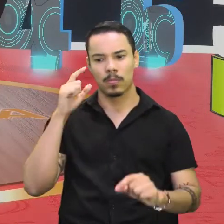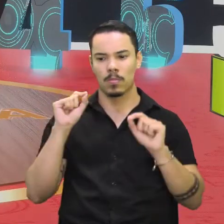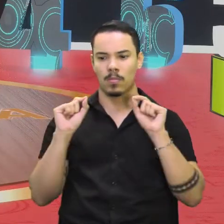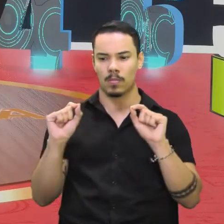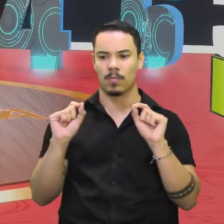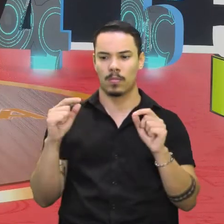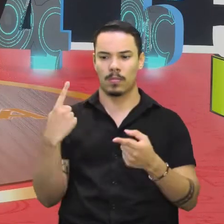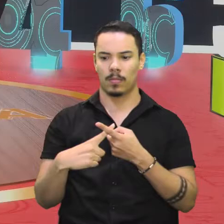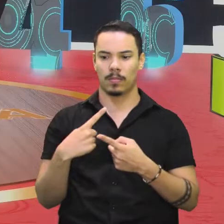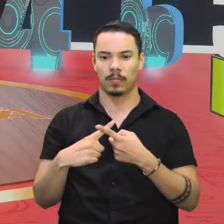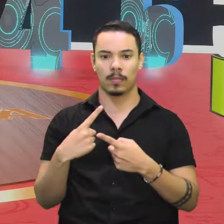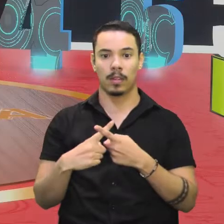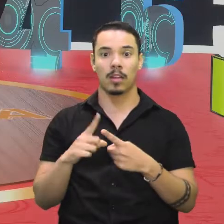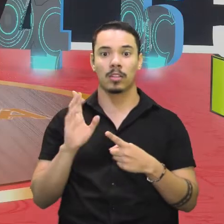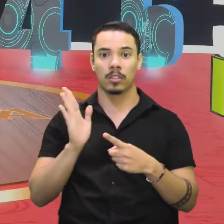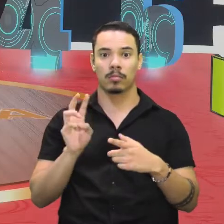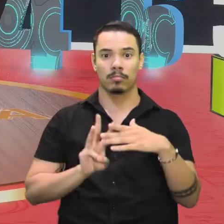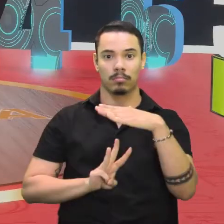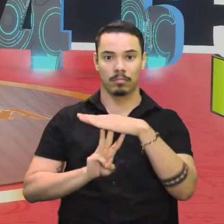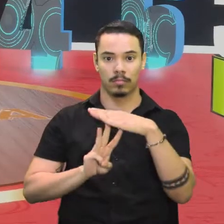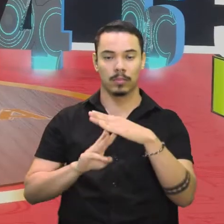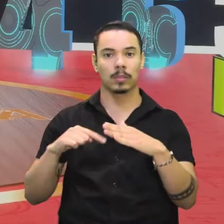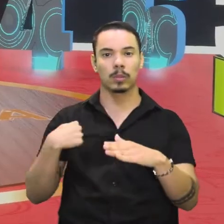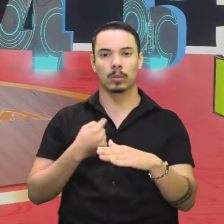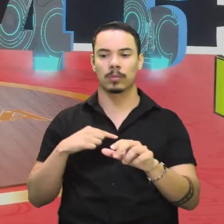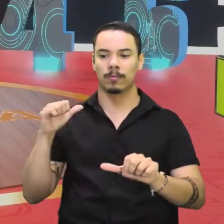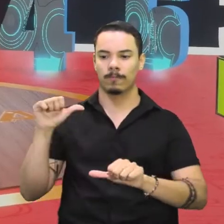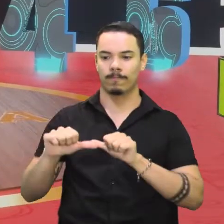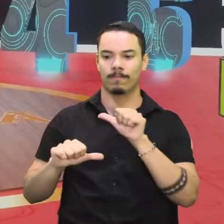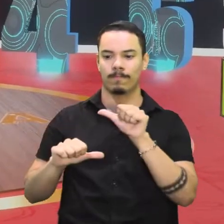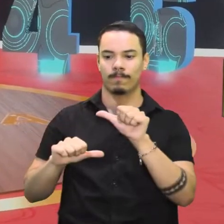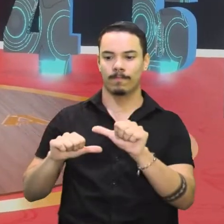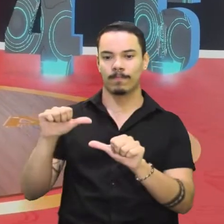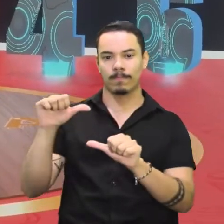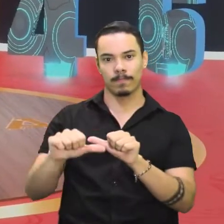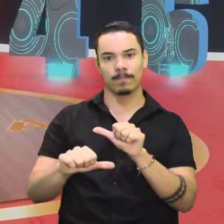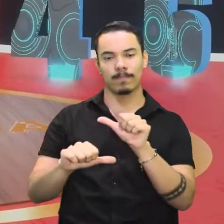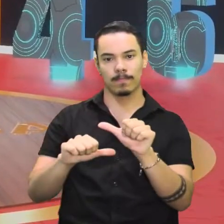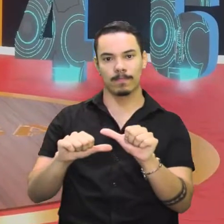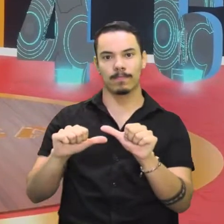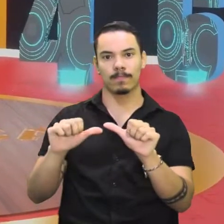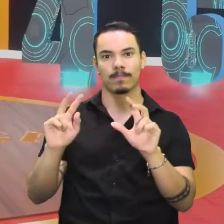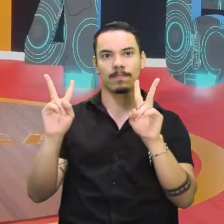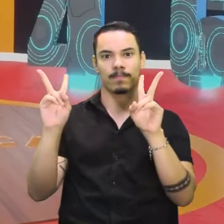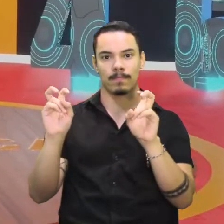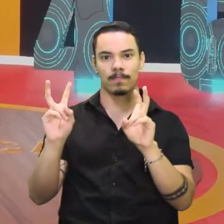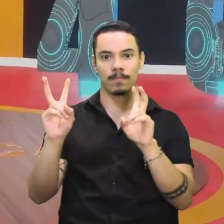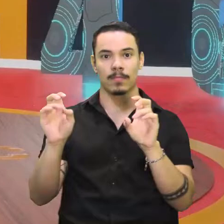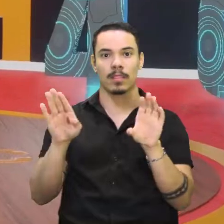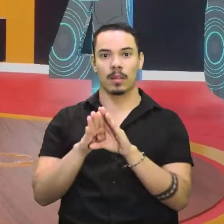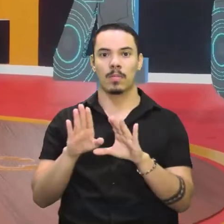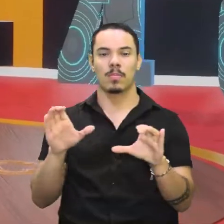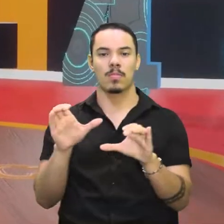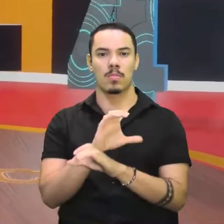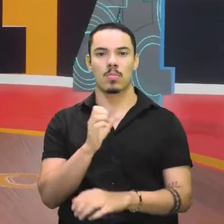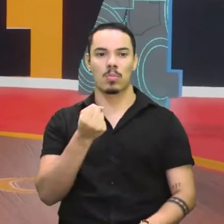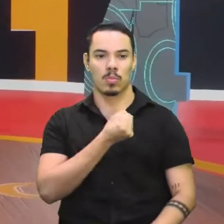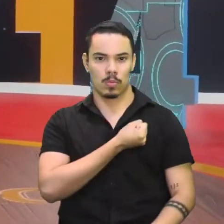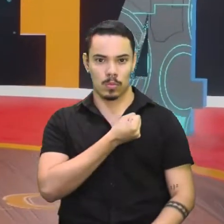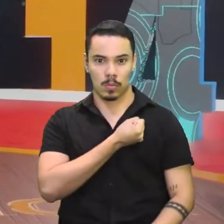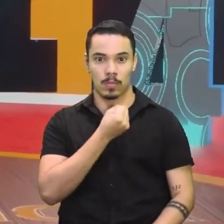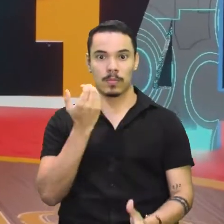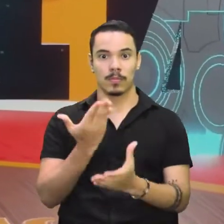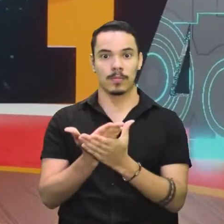unidade 3 a gente vai sempre mudando. Vai mudando, começa um assunto, pula para outro, falamos de números complexos e na aula